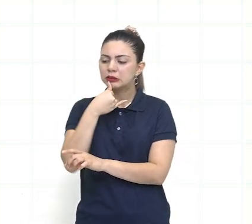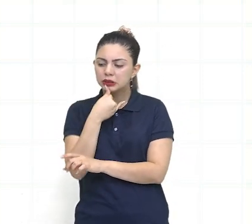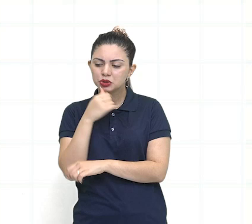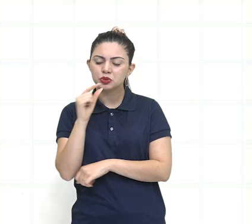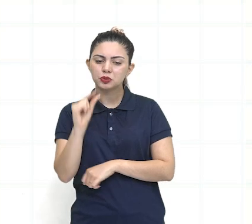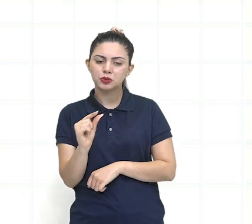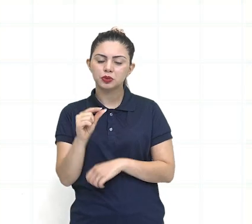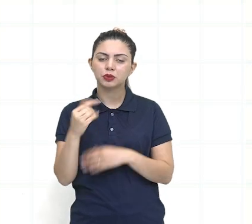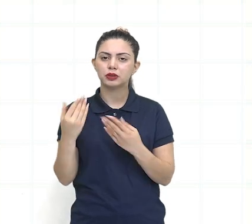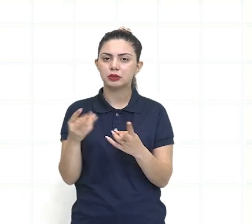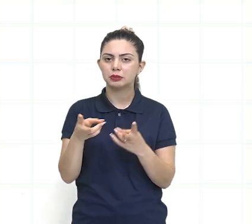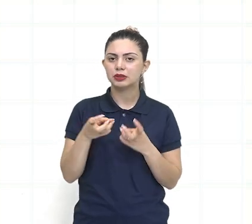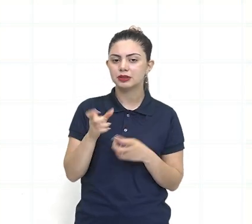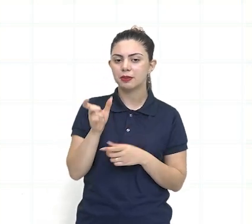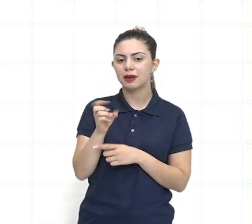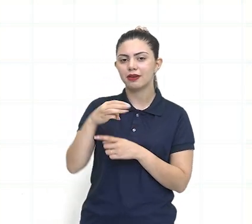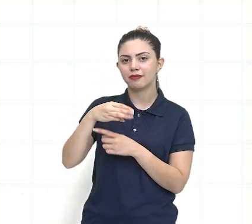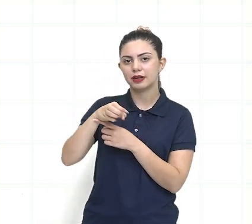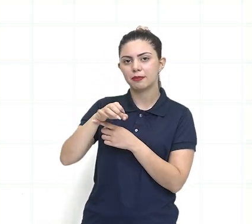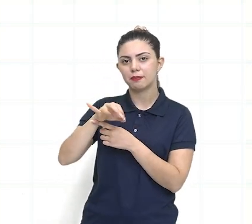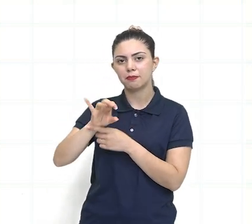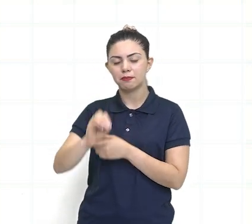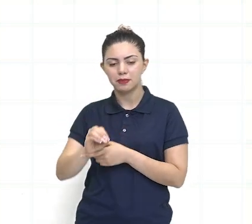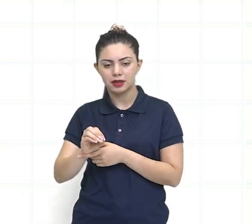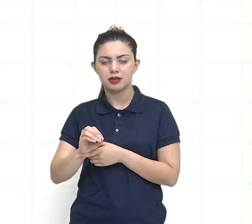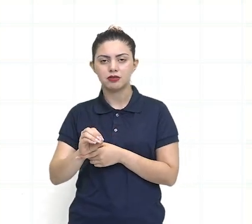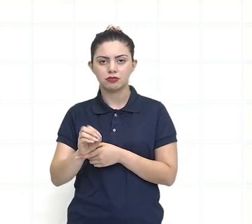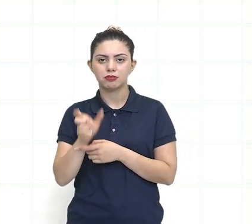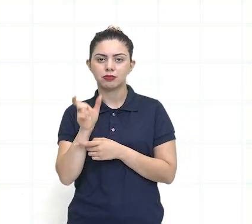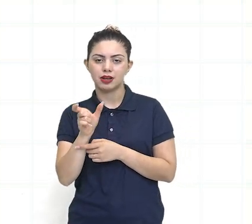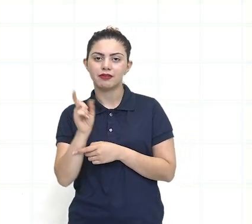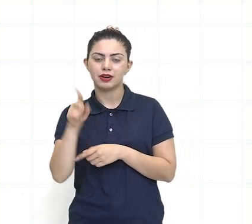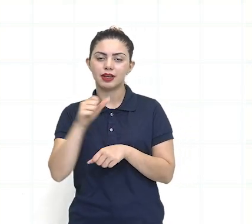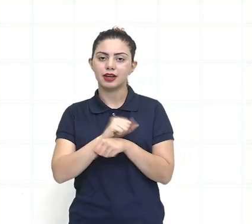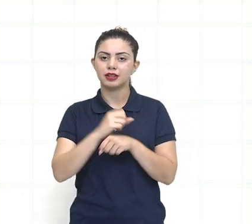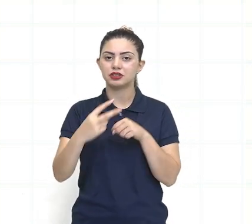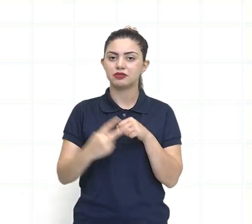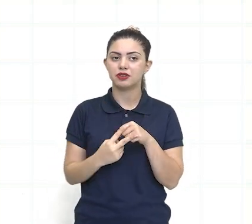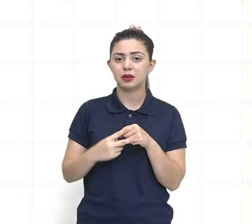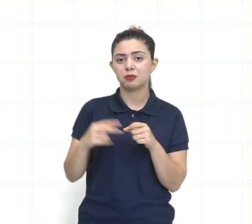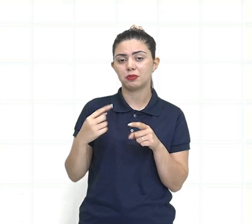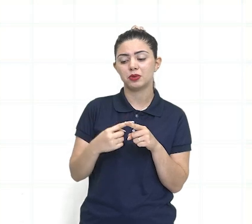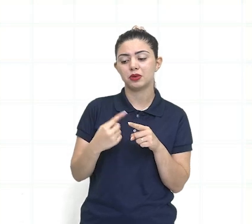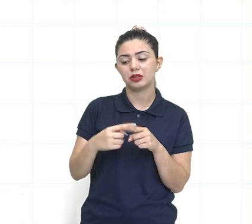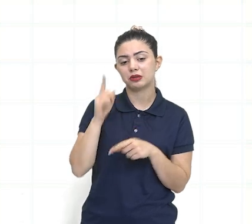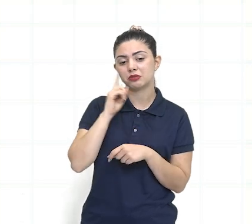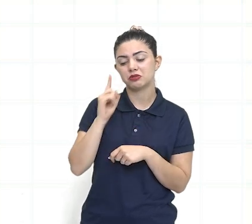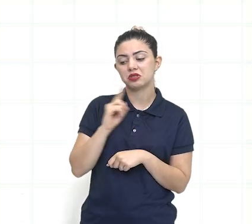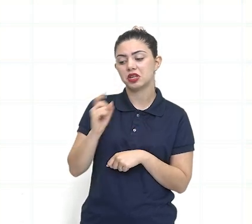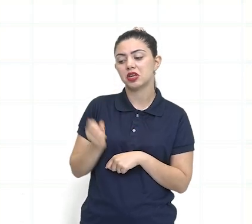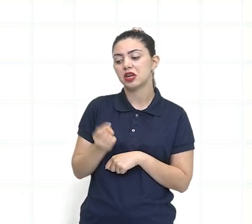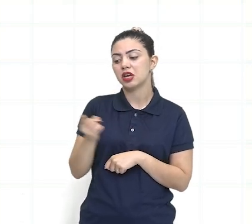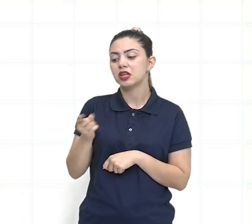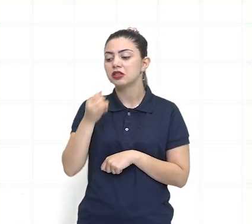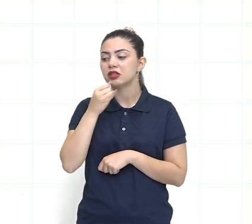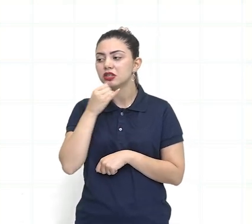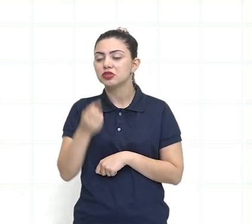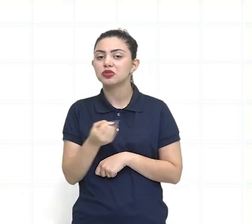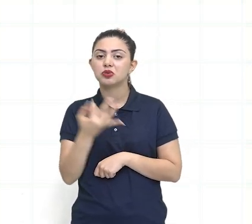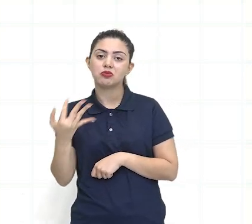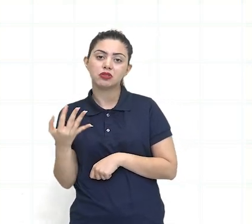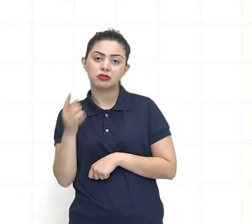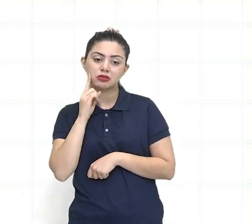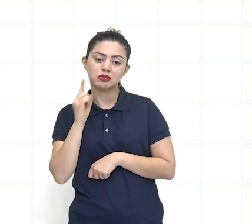aqui eu tenho então um advérbio. Ele ficou um tanto, um pouco, eu não sei exatamente quanto de tristeza ele